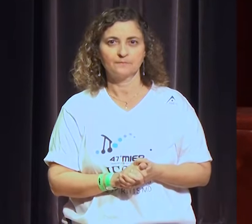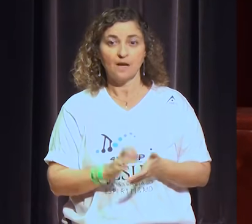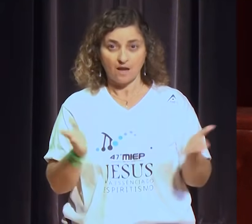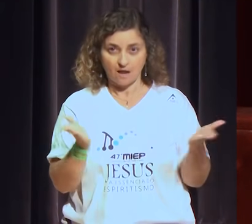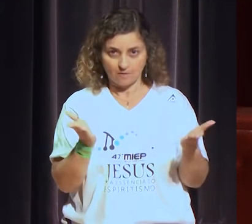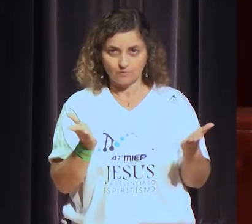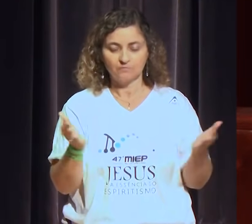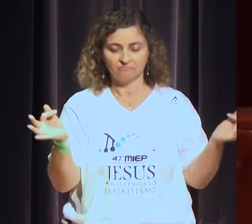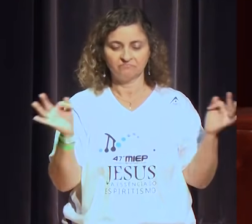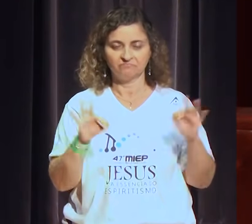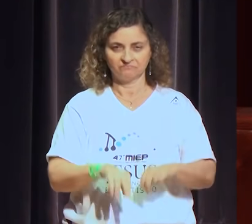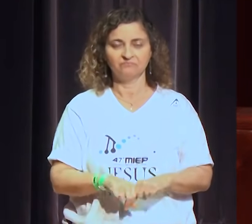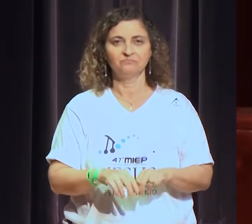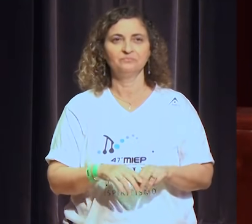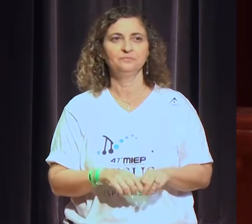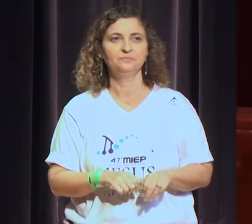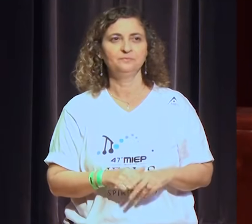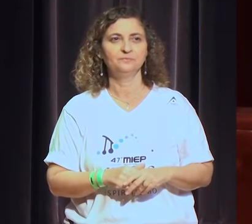Só que,